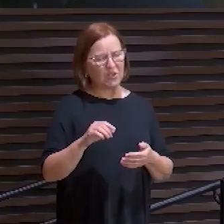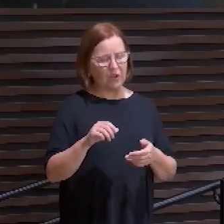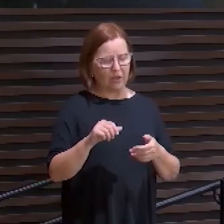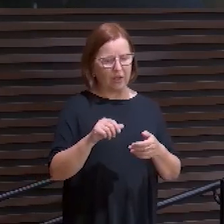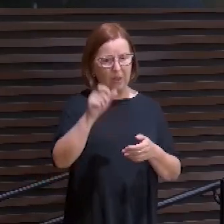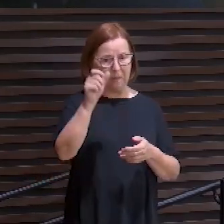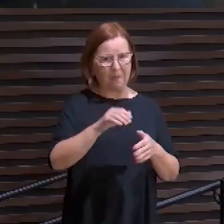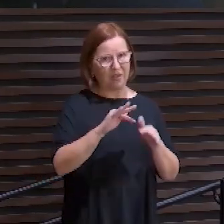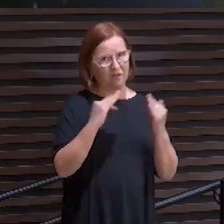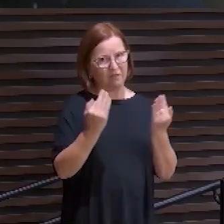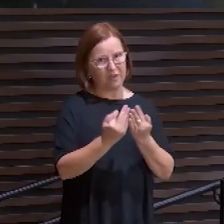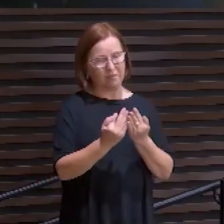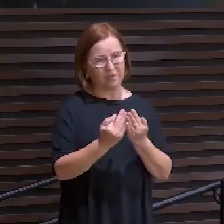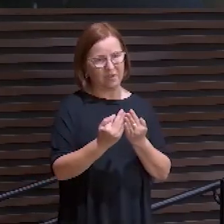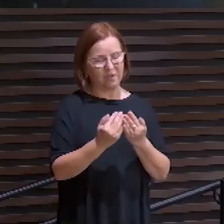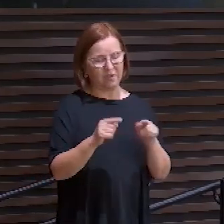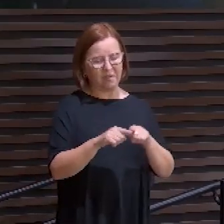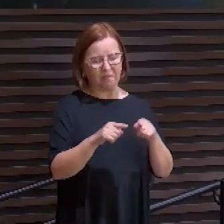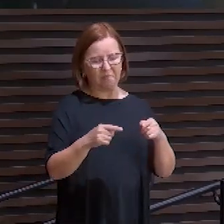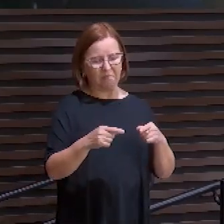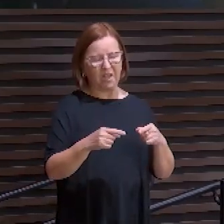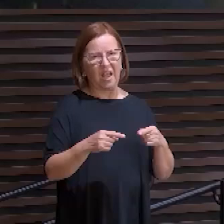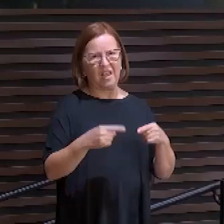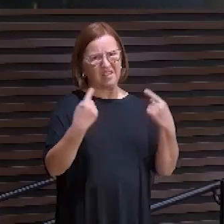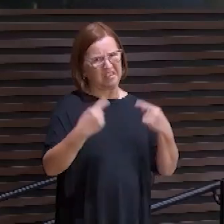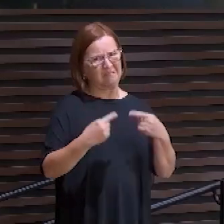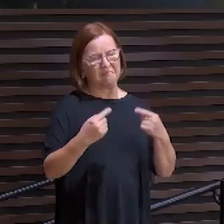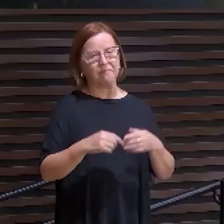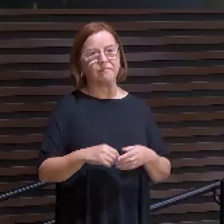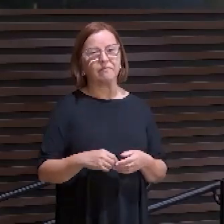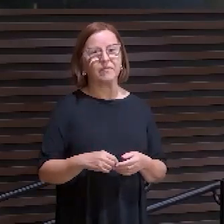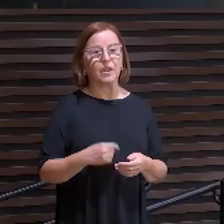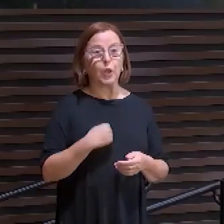são fortes oponentes. E eu conheço